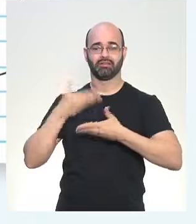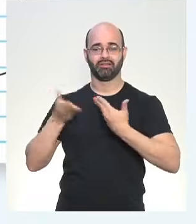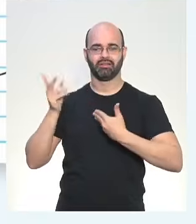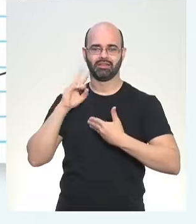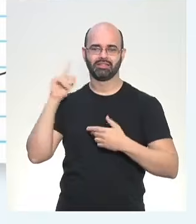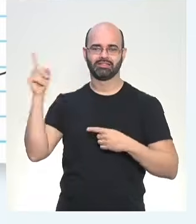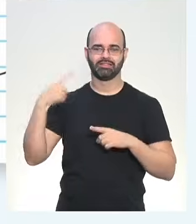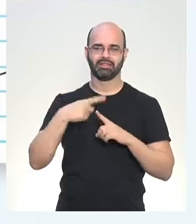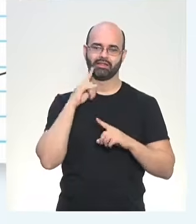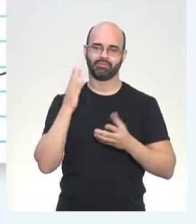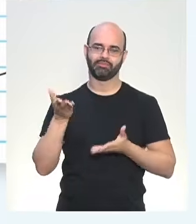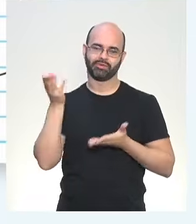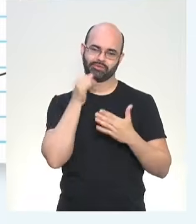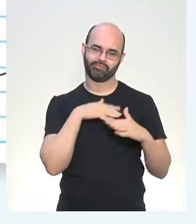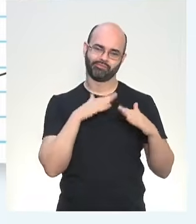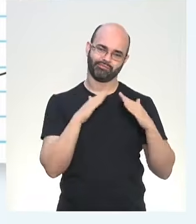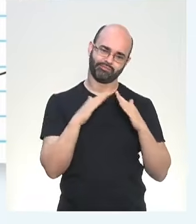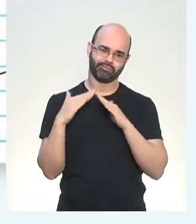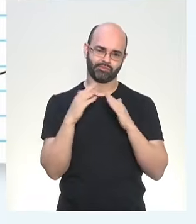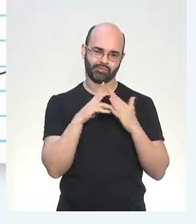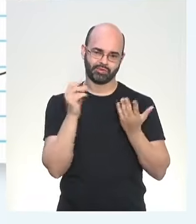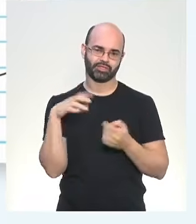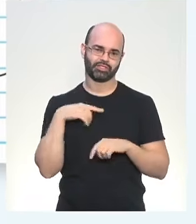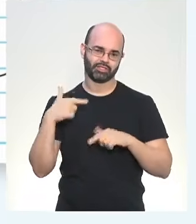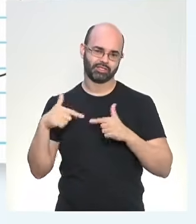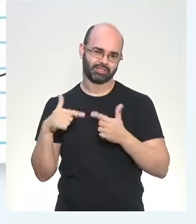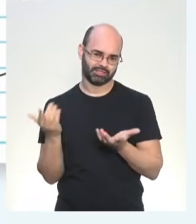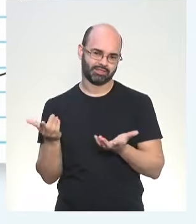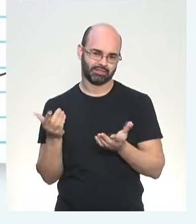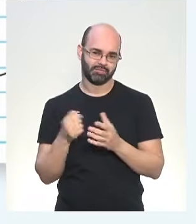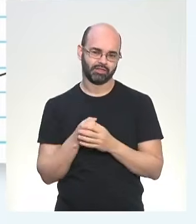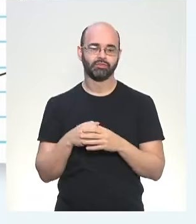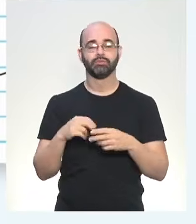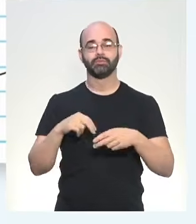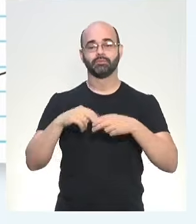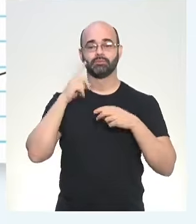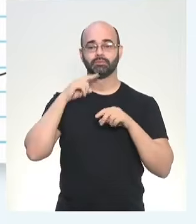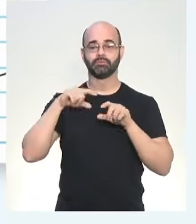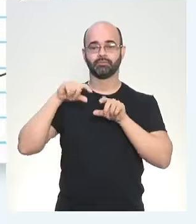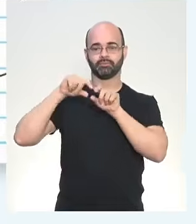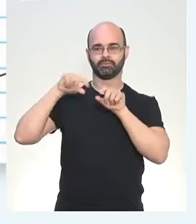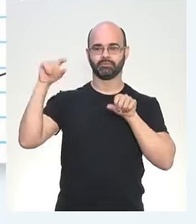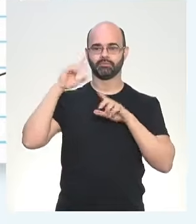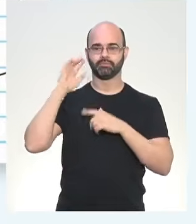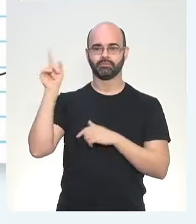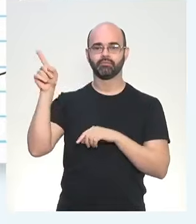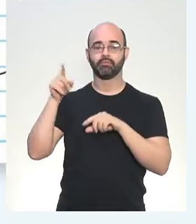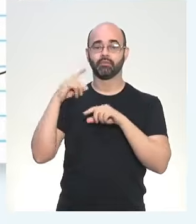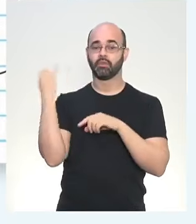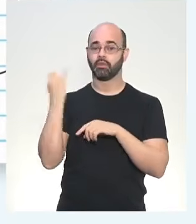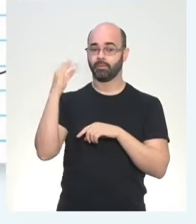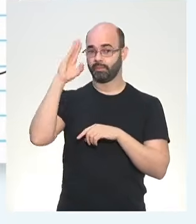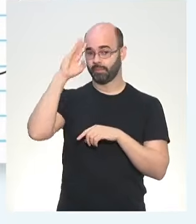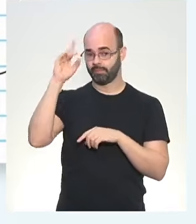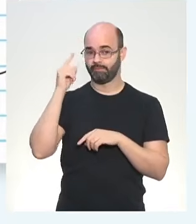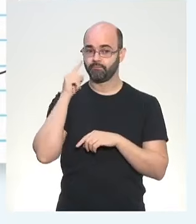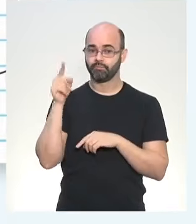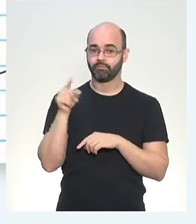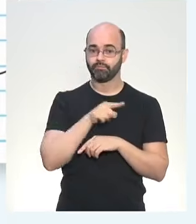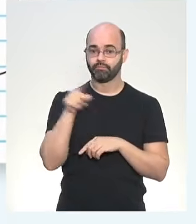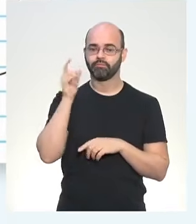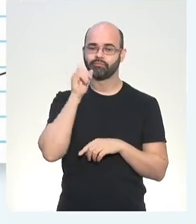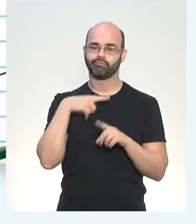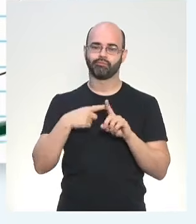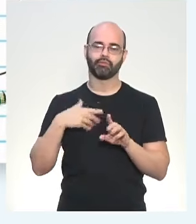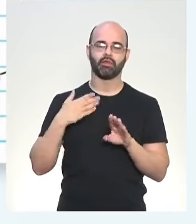oferta desigual de moradia e trabalho entre os centros. Nessa equação, existem importantes fatores a serem considerados, como a facilidade de